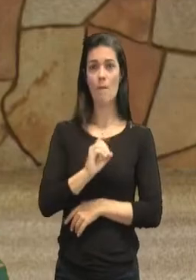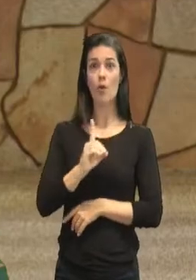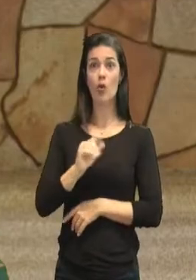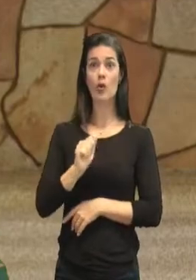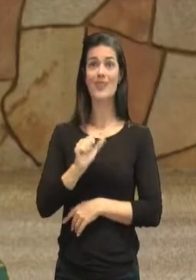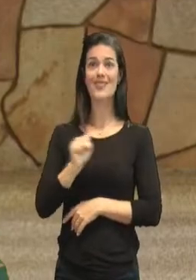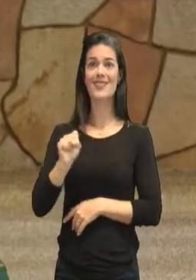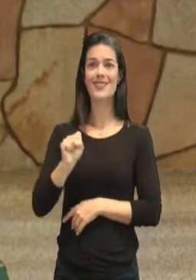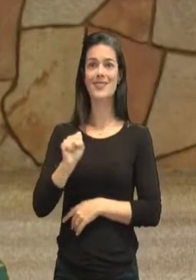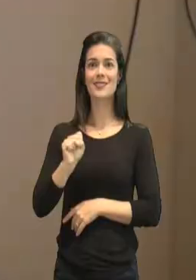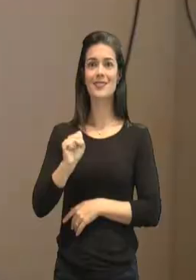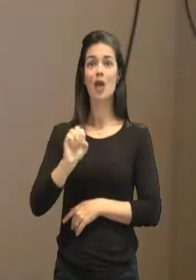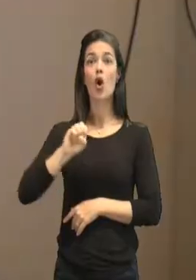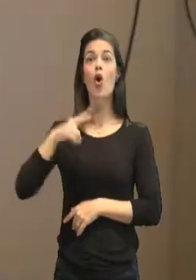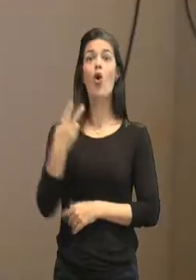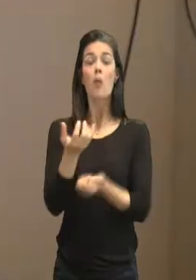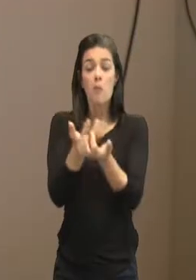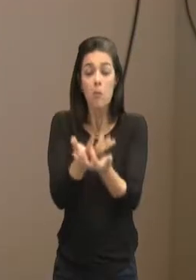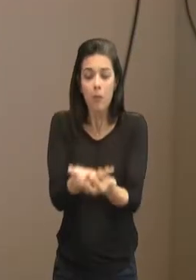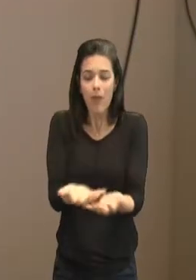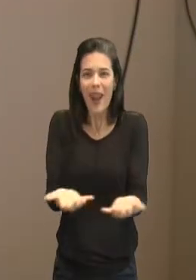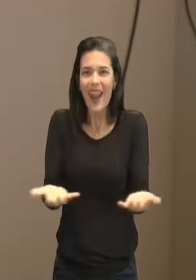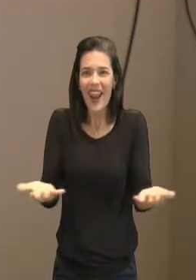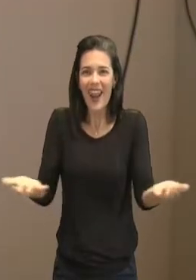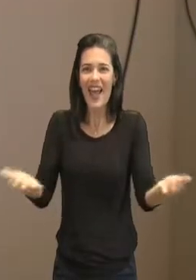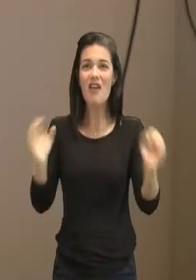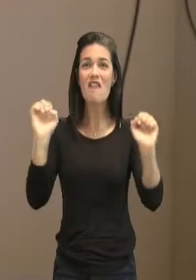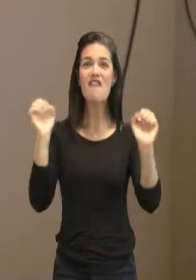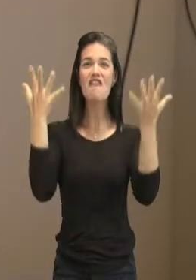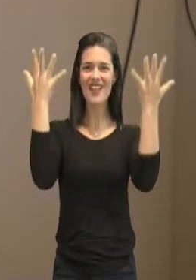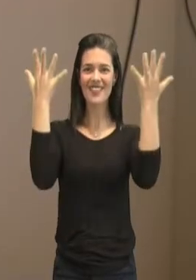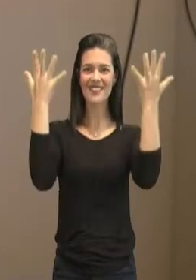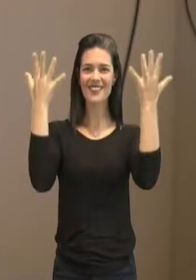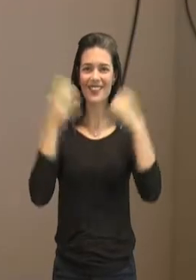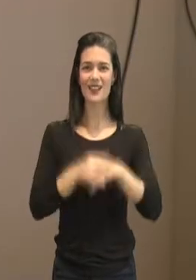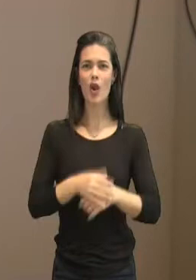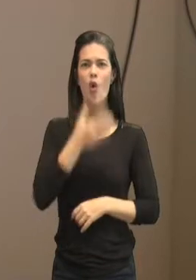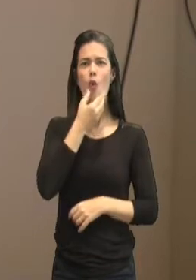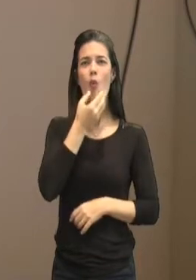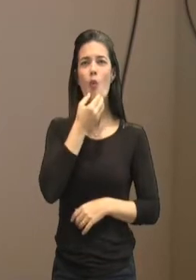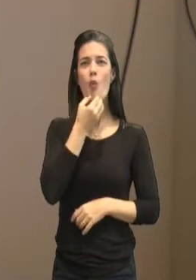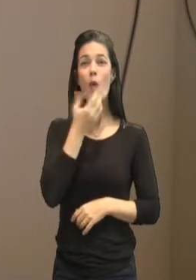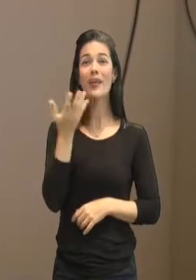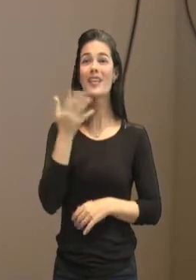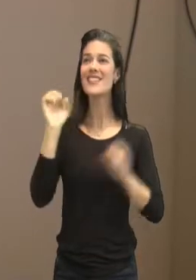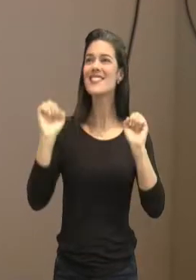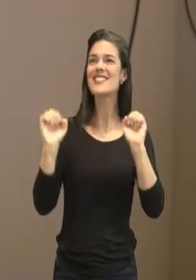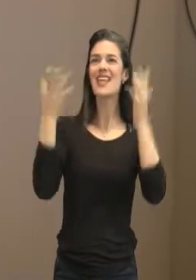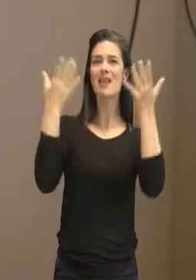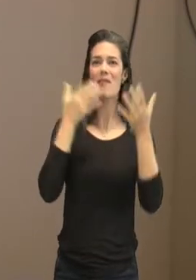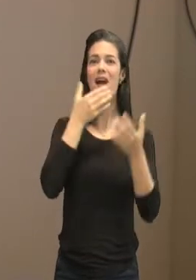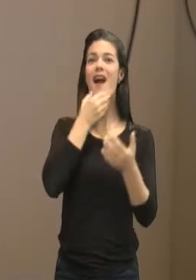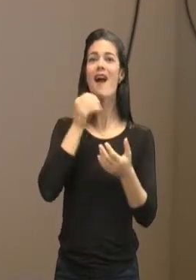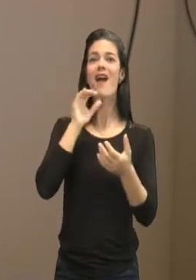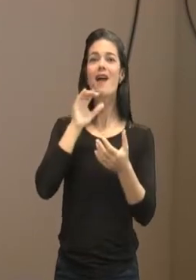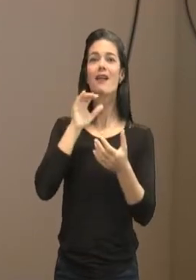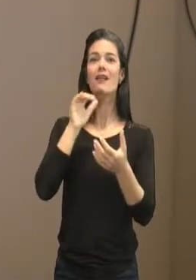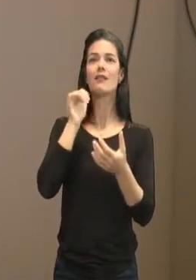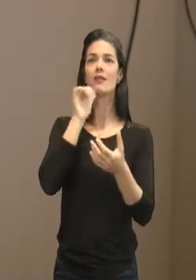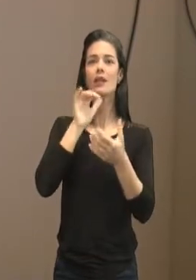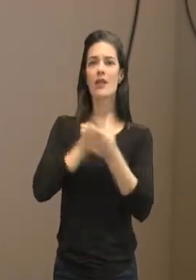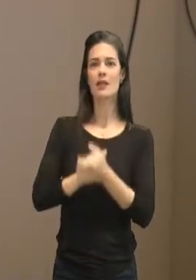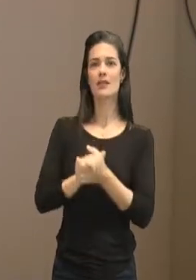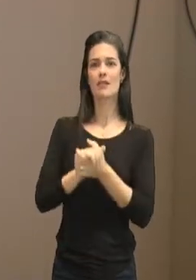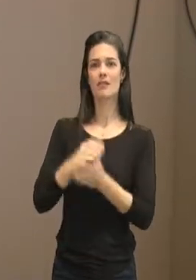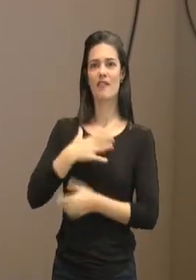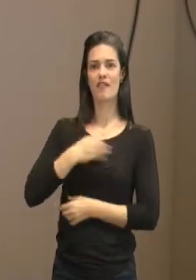então, decidiu dar um banquete celebrando as bodas, o casamento do seu filho. Eu quero convidar você a ler comigo essa